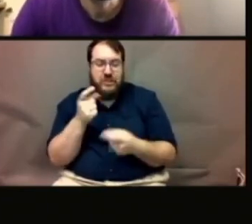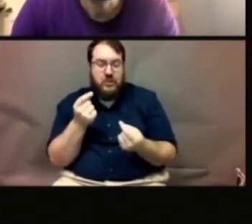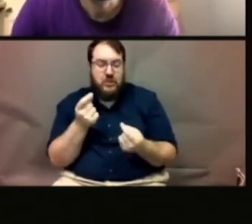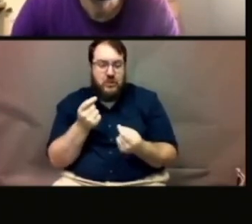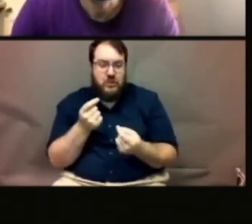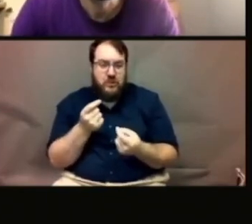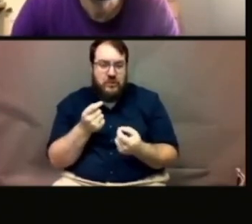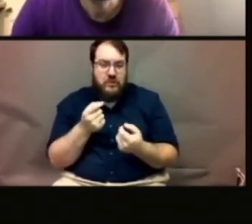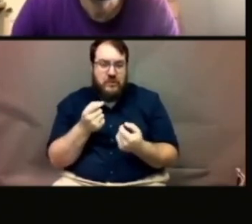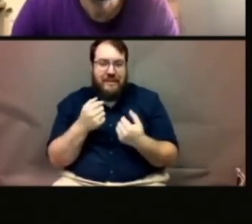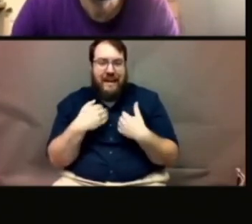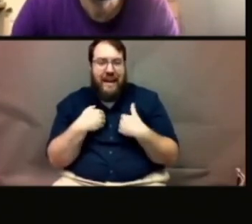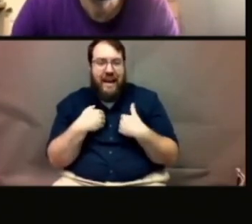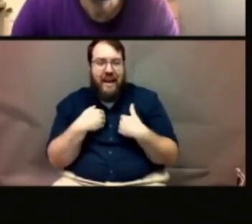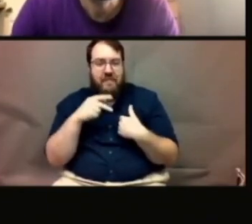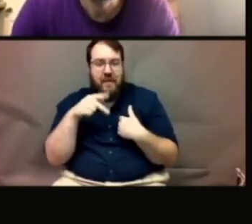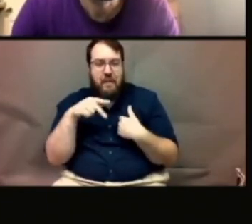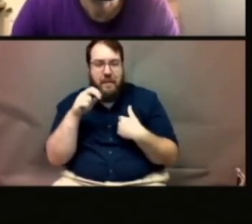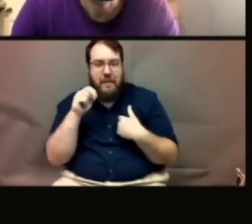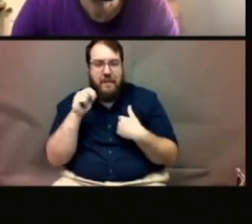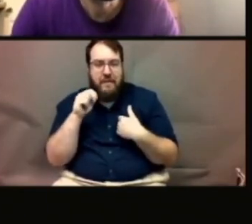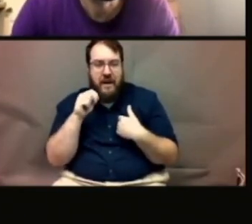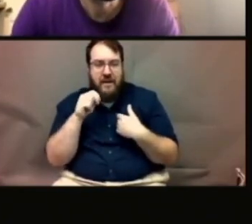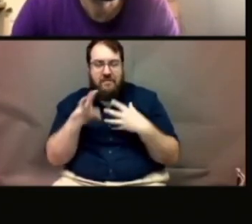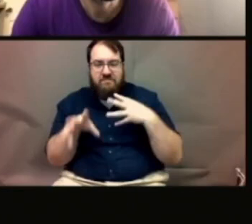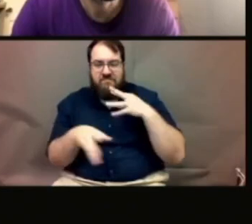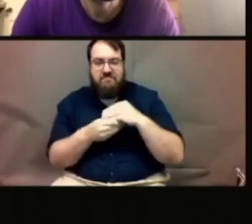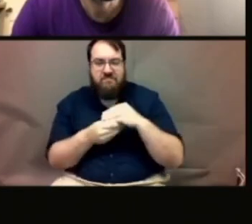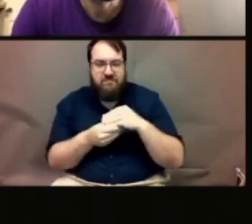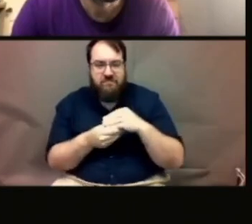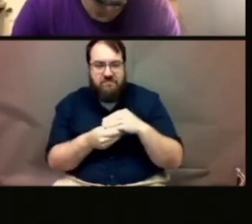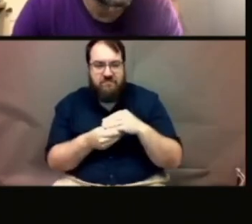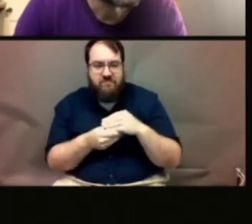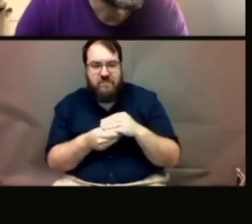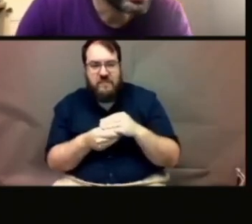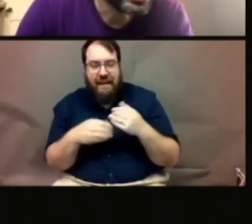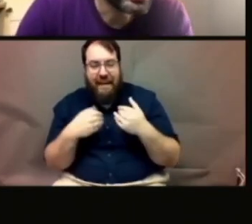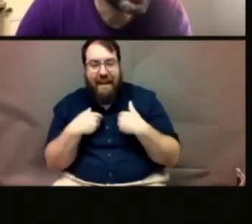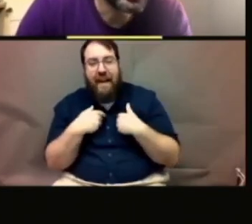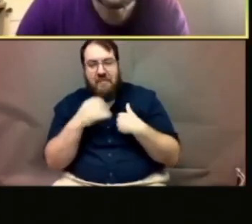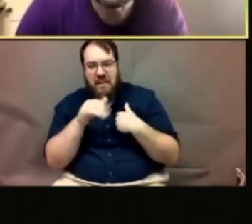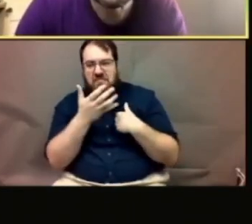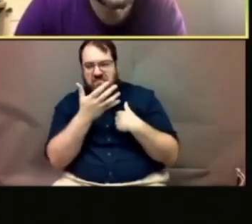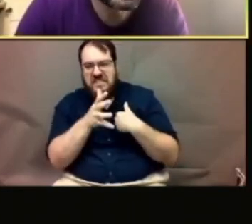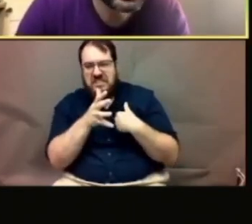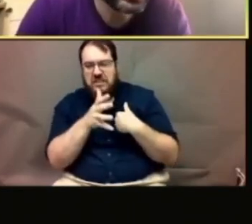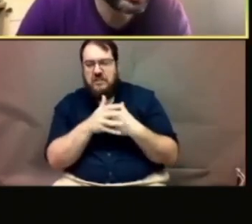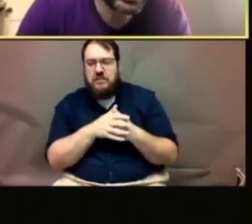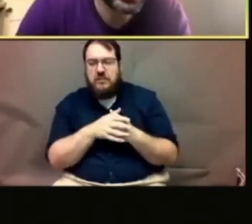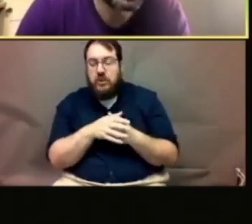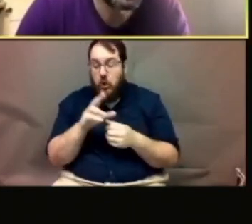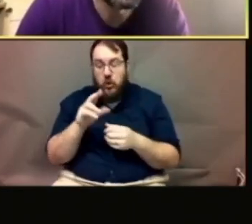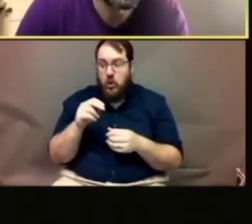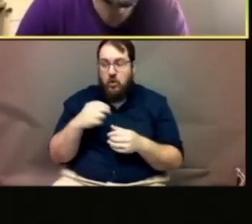você tem que fazer, na verdade, é se você vai buscar essa extensão de pen de caneta.